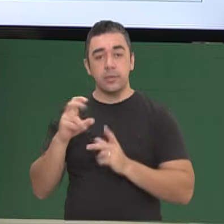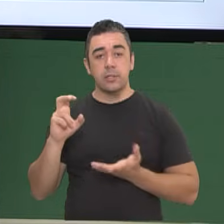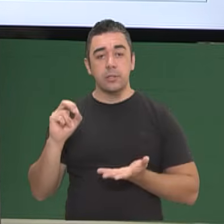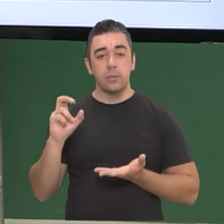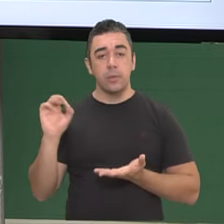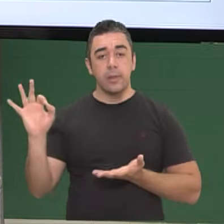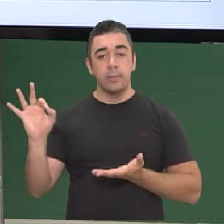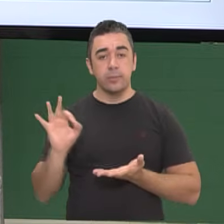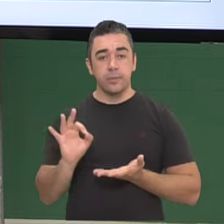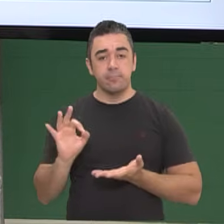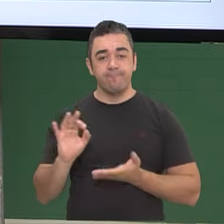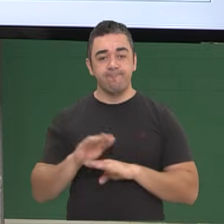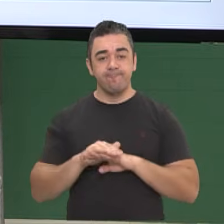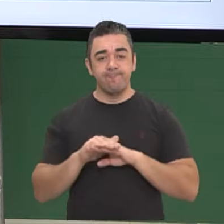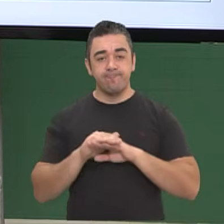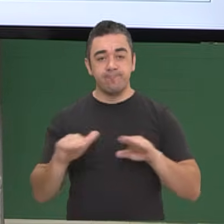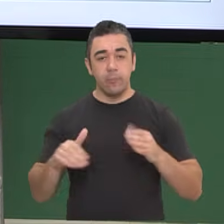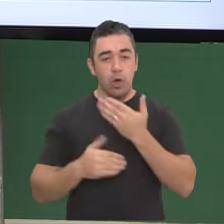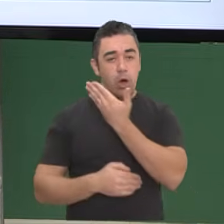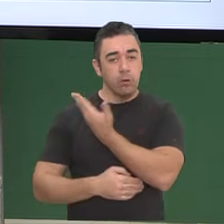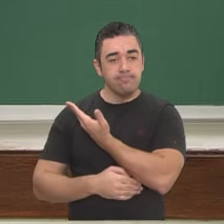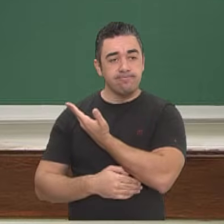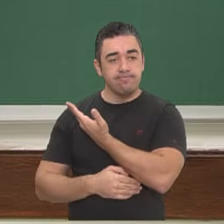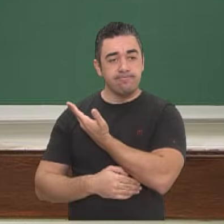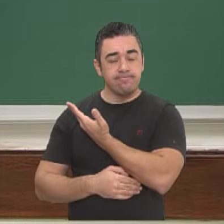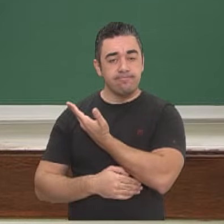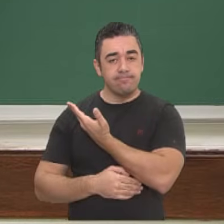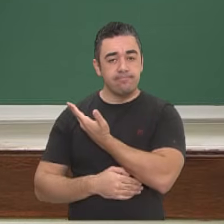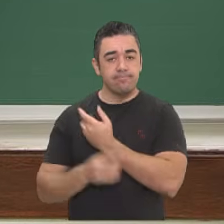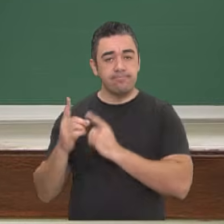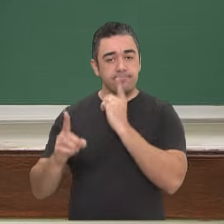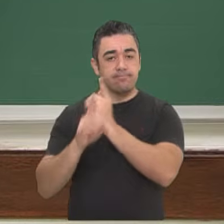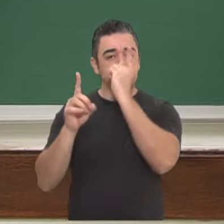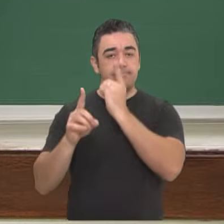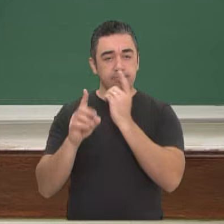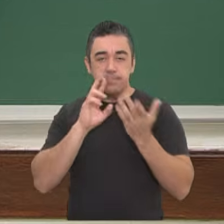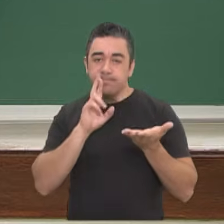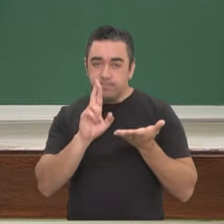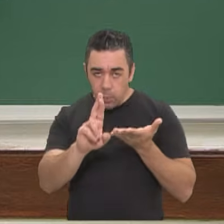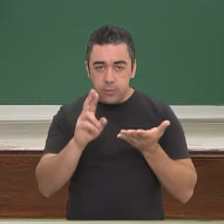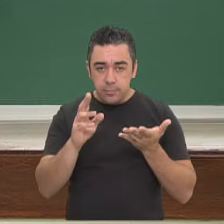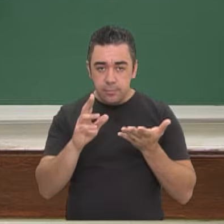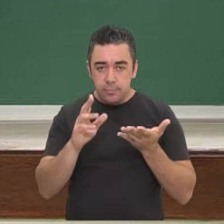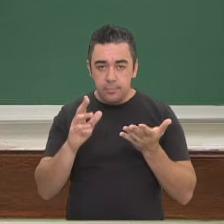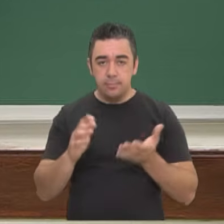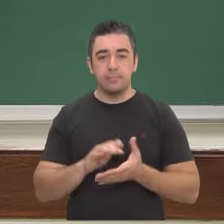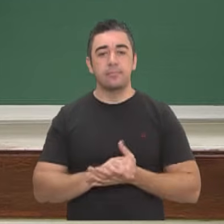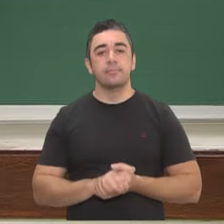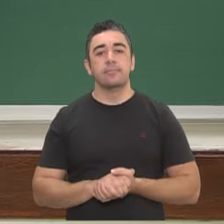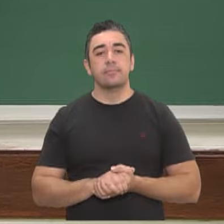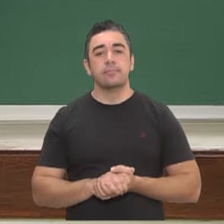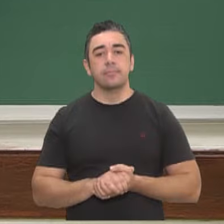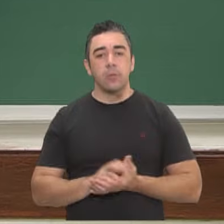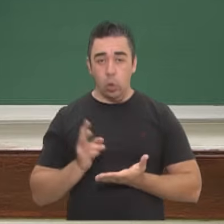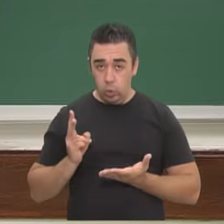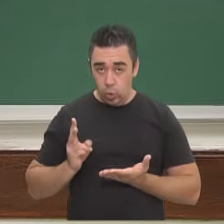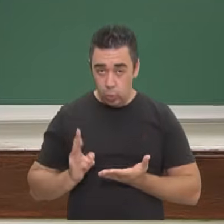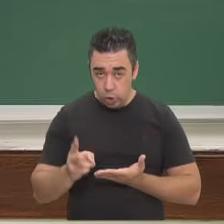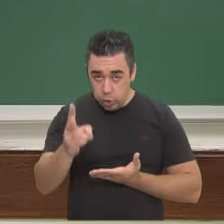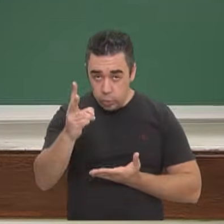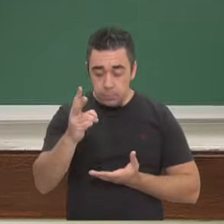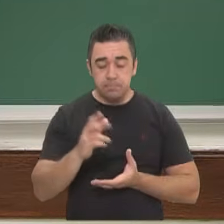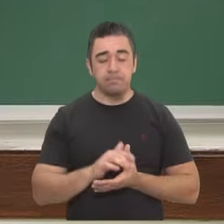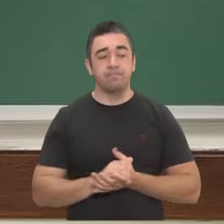gente? 50%, né? Aqui o passo a passo, a gente achou o resultado. Tranquilinho, né? Então, vamos continuar o